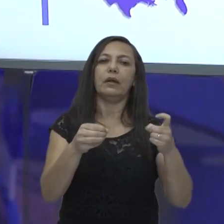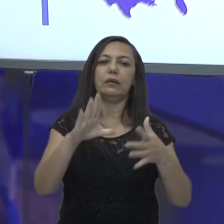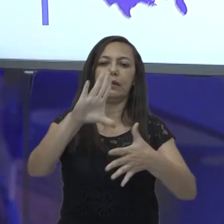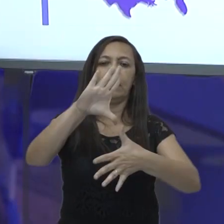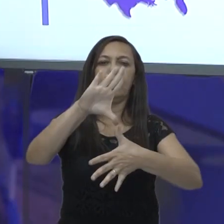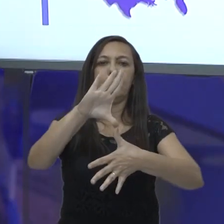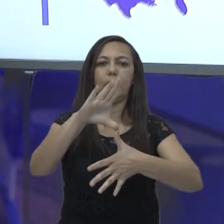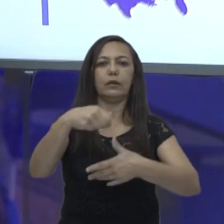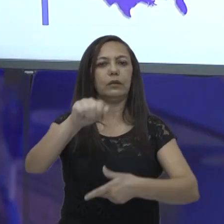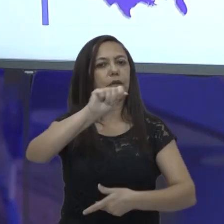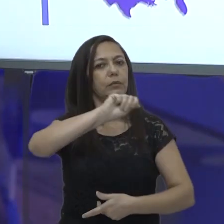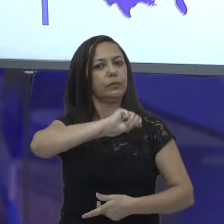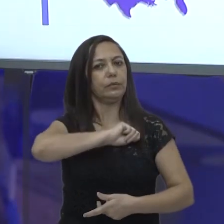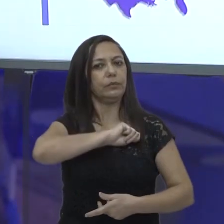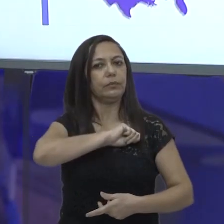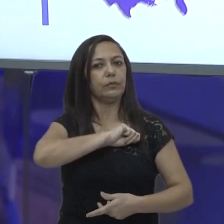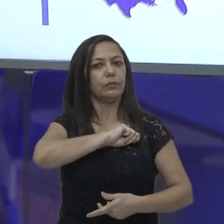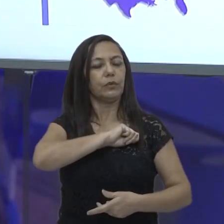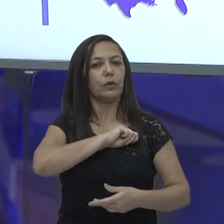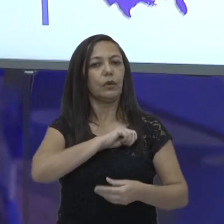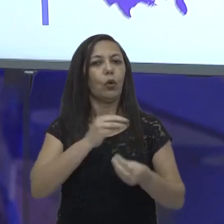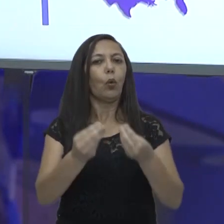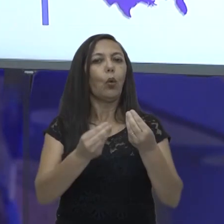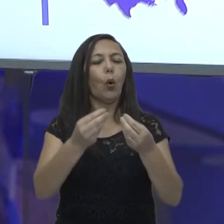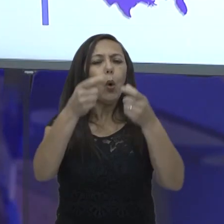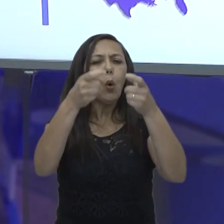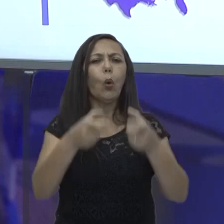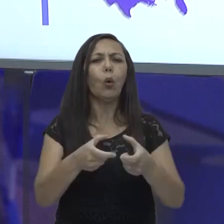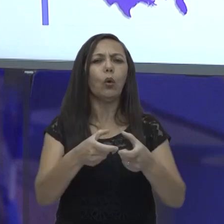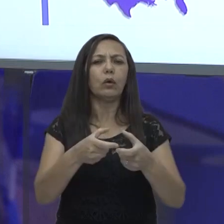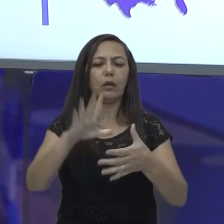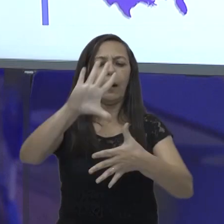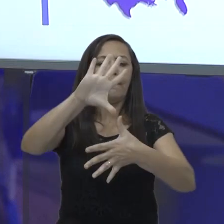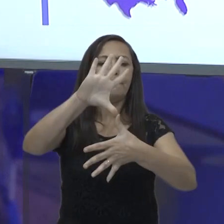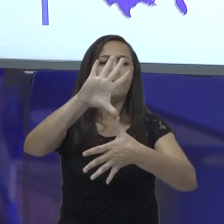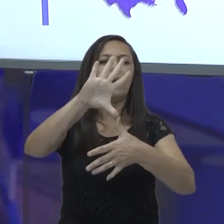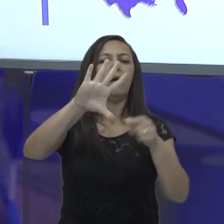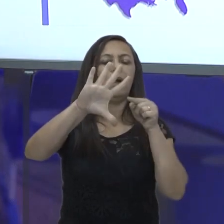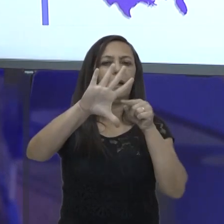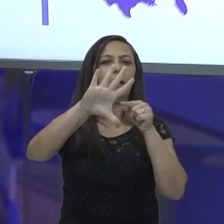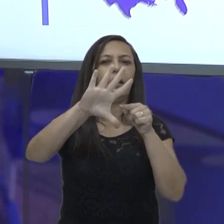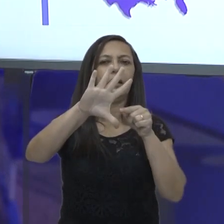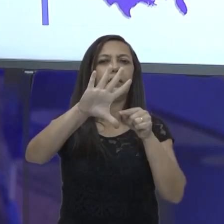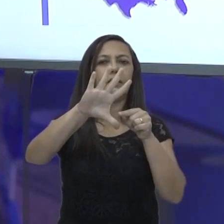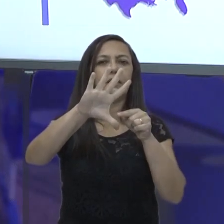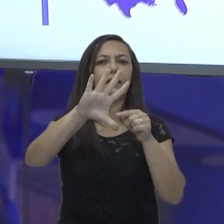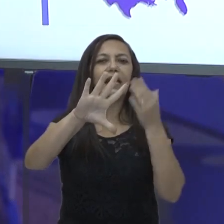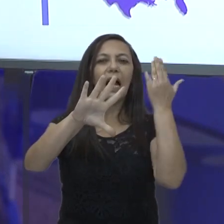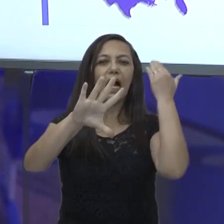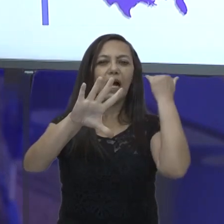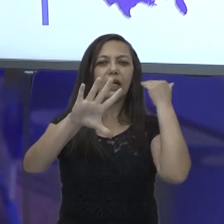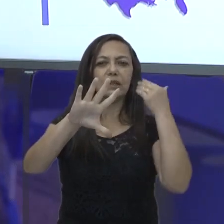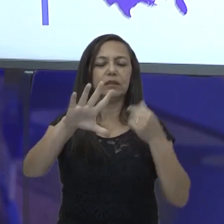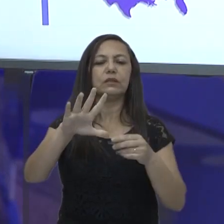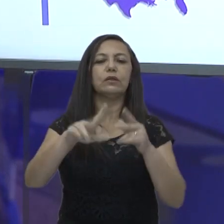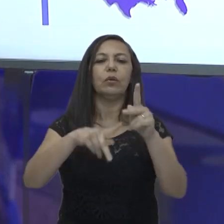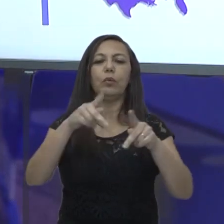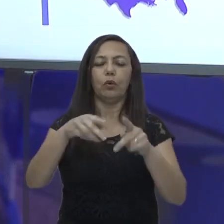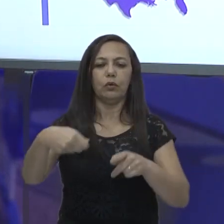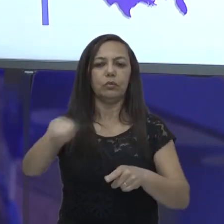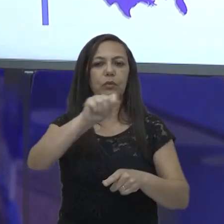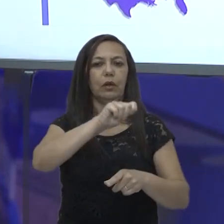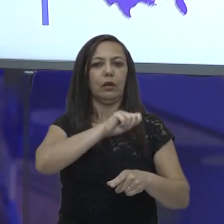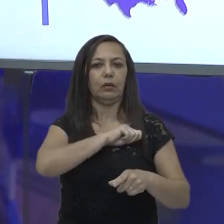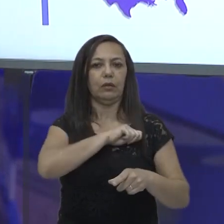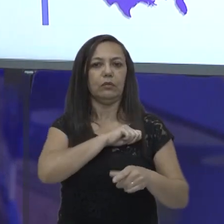da América Espanhola, aonde? Na América, na nossa América, que foram colonizados pelos espanhóis, e agora,